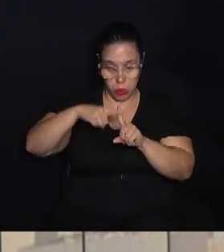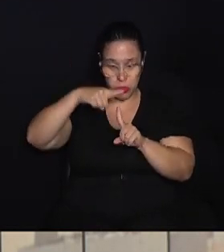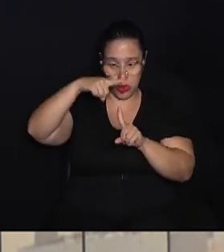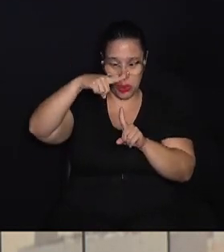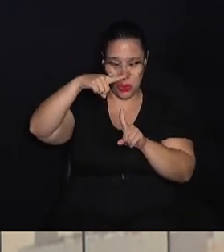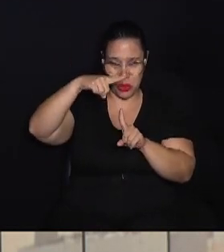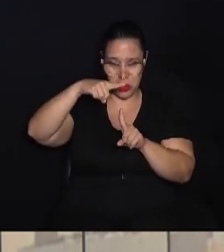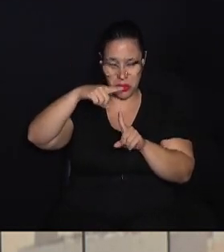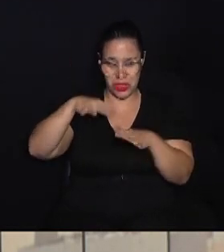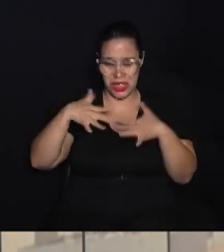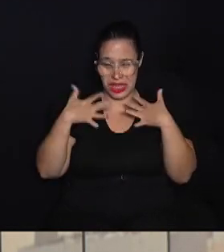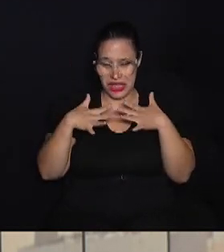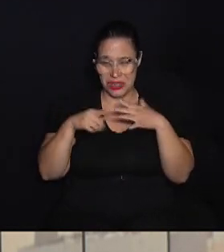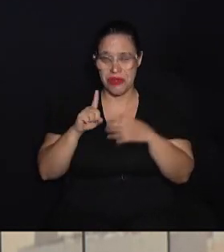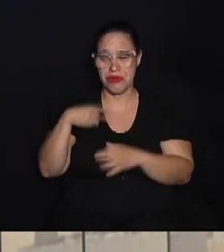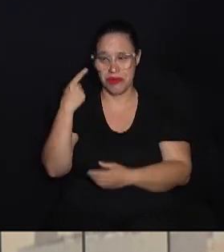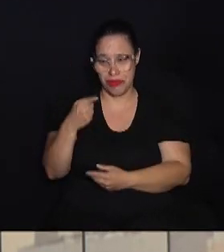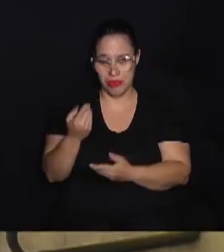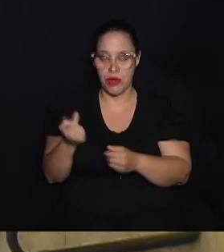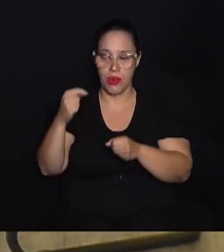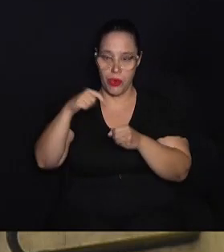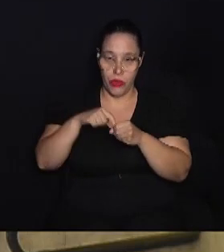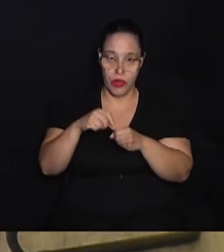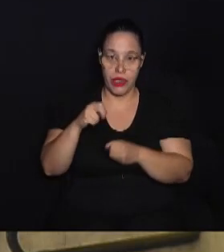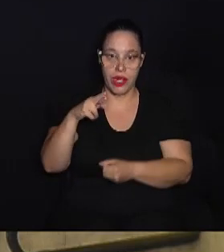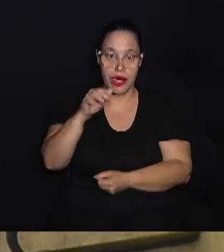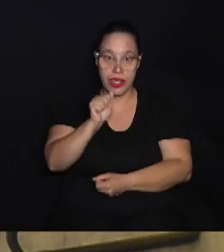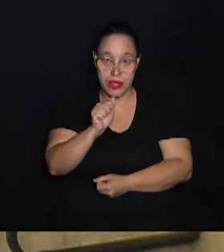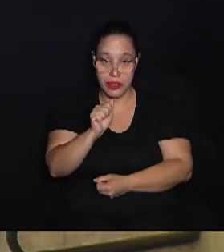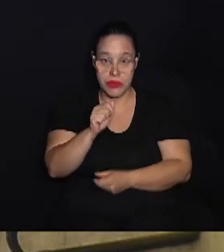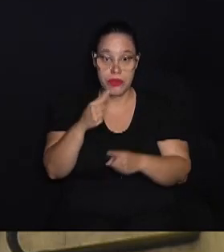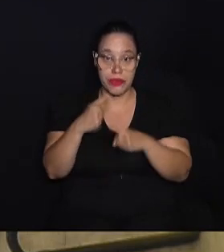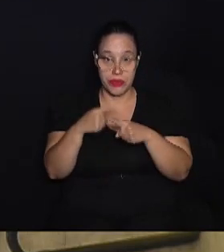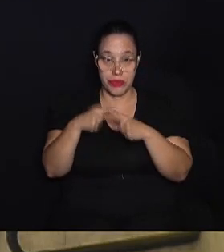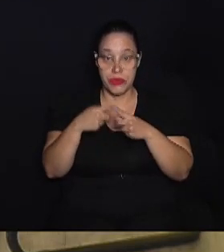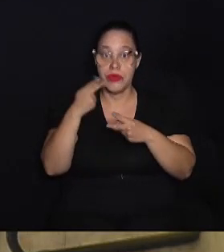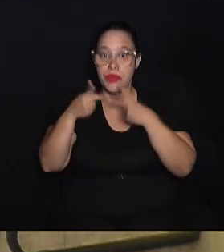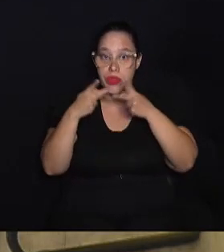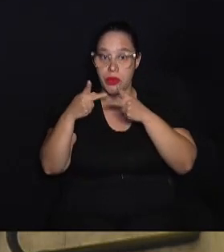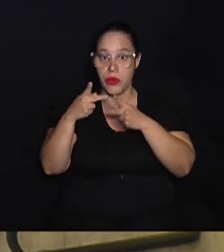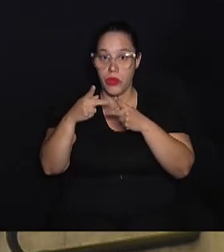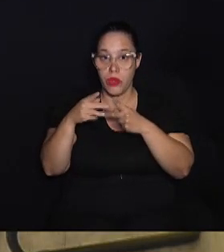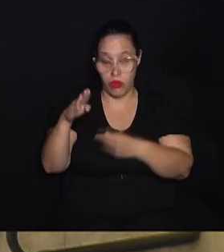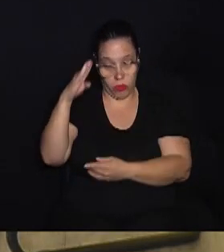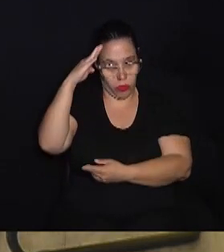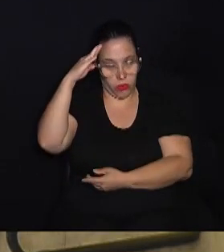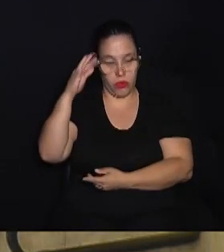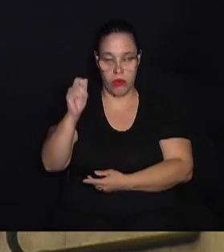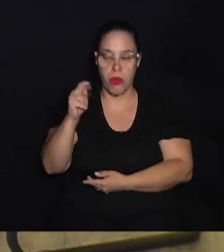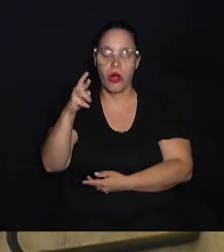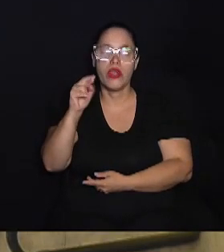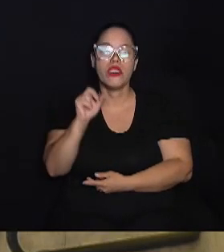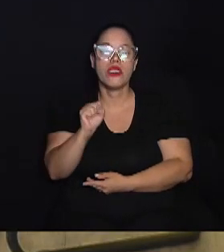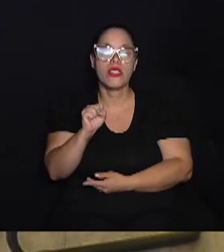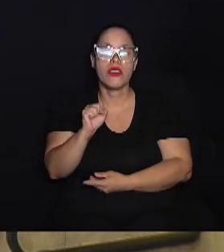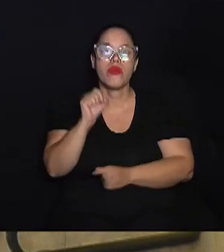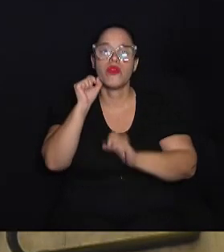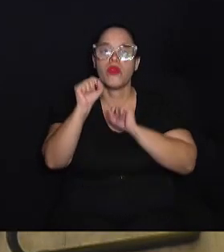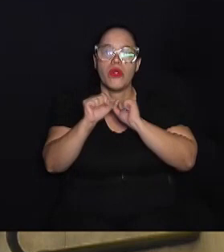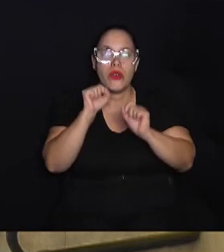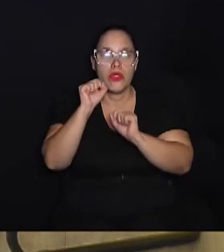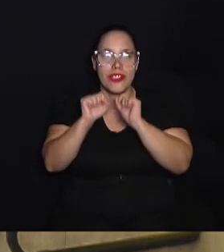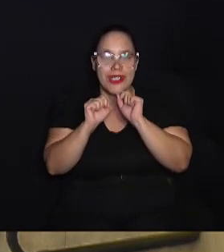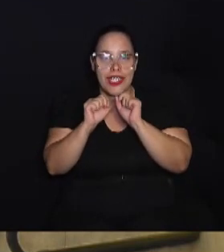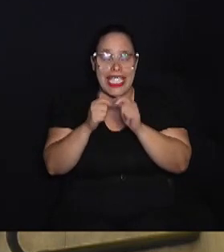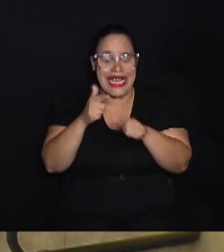média. Sim, daqui a pouco a gente também volta a falar com a Ana, porque agora nós vamos falar com o Tenente Borges, porque olha, quem está tendo